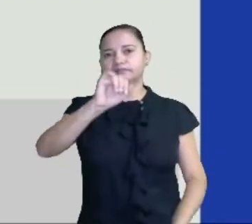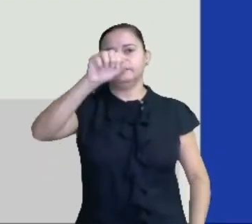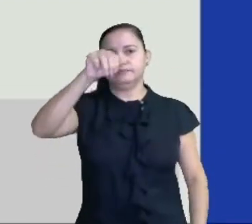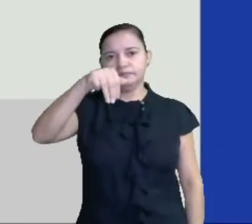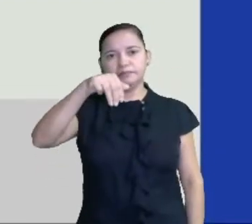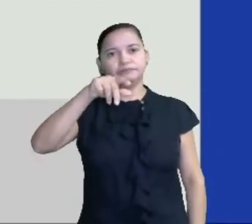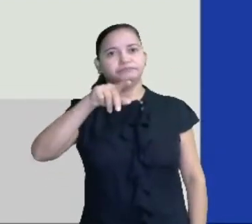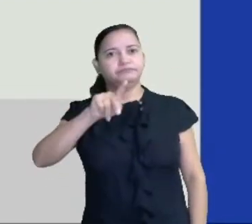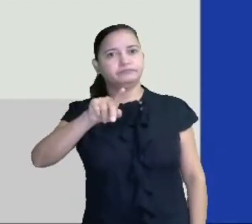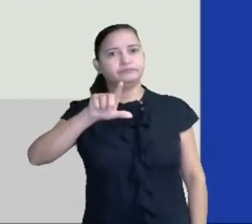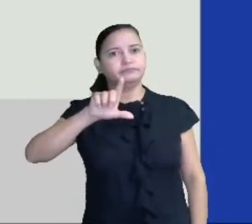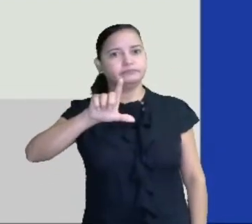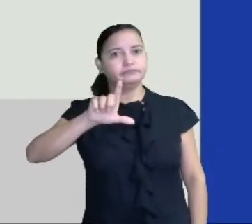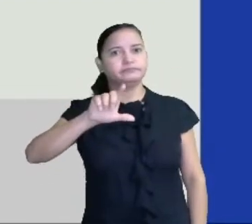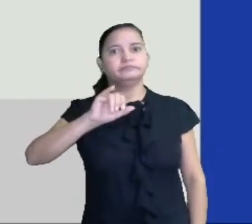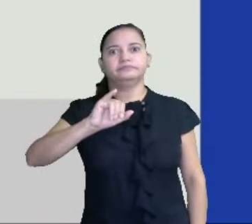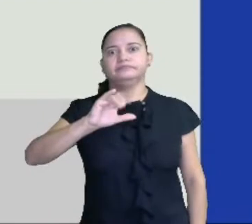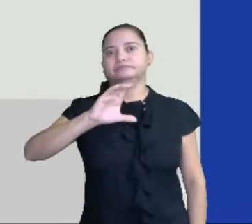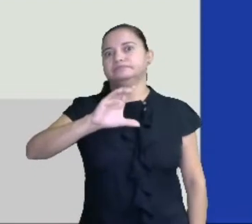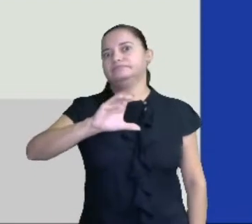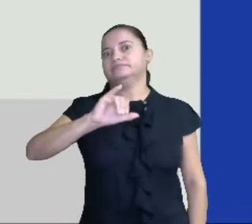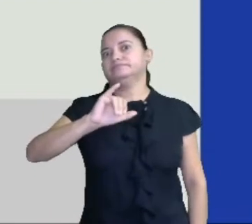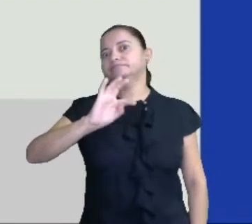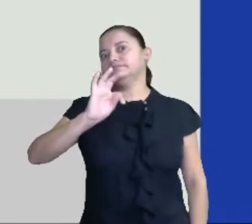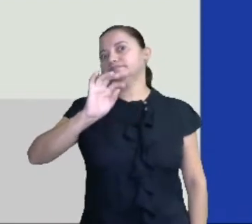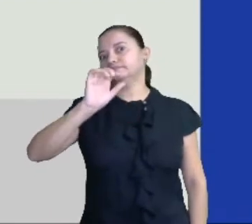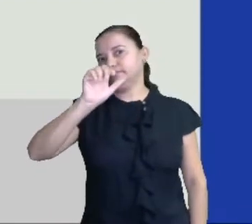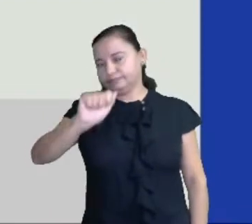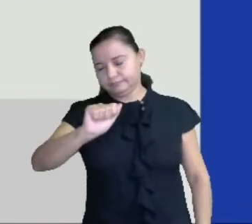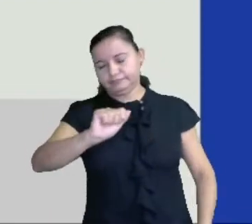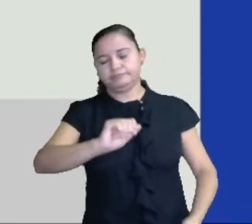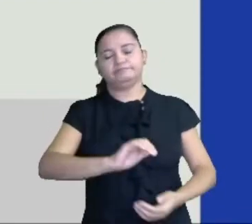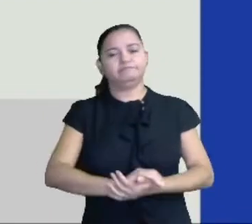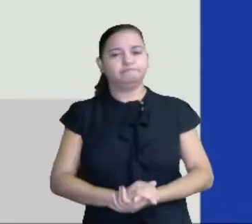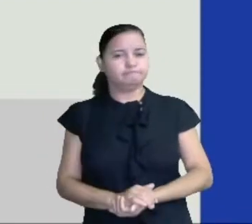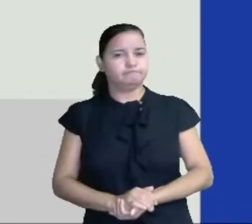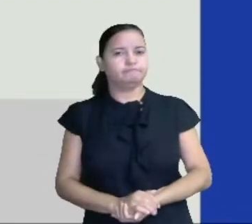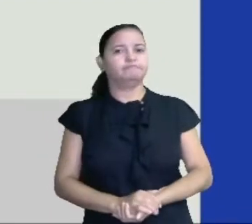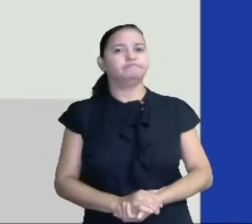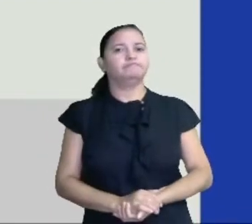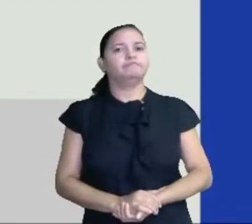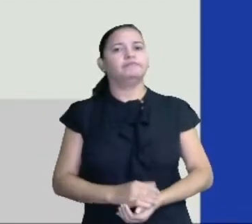implícita, certo? As informações